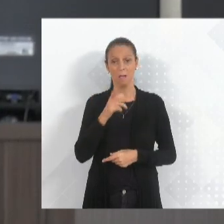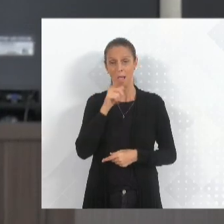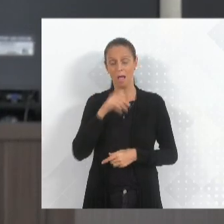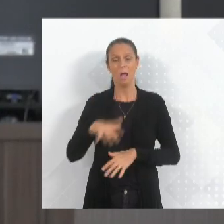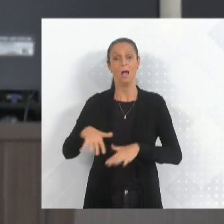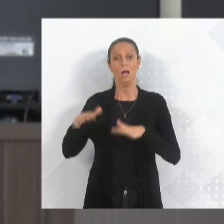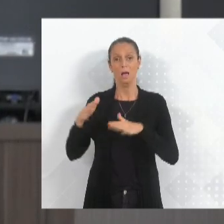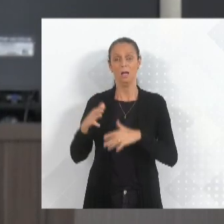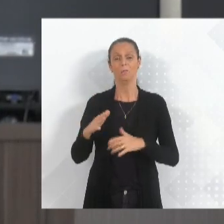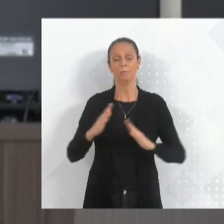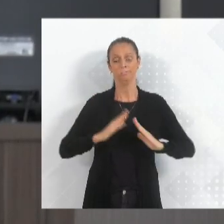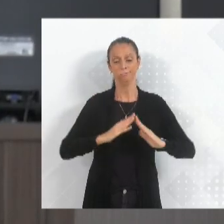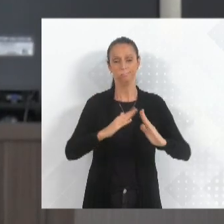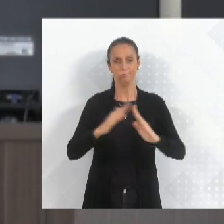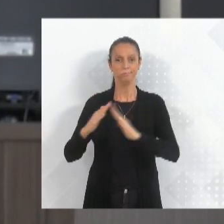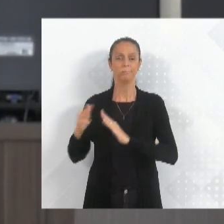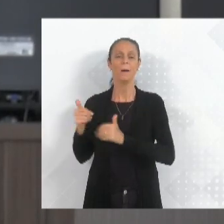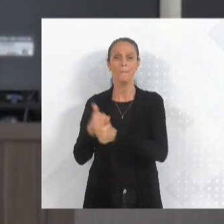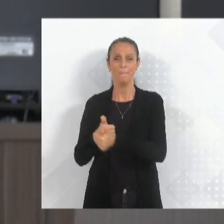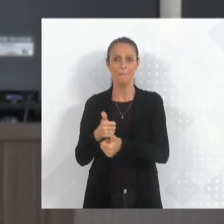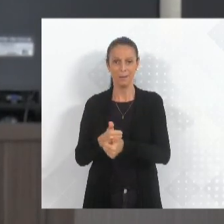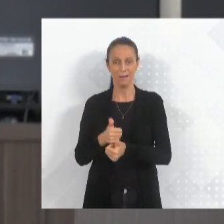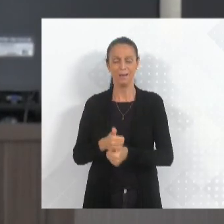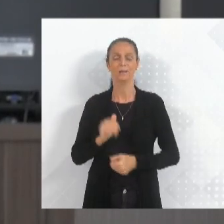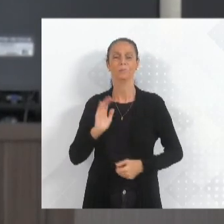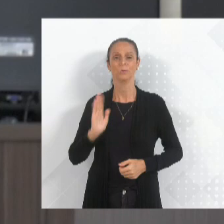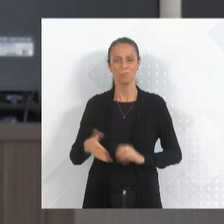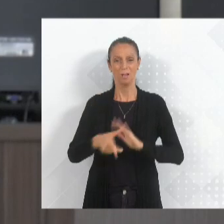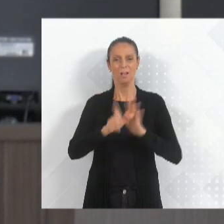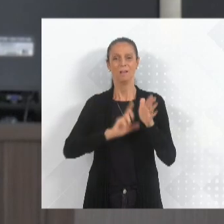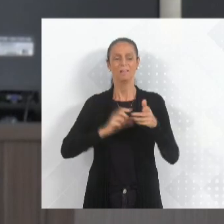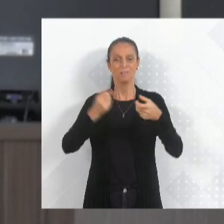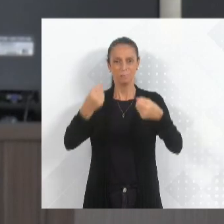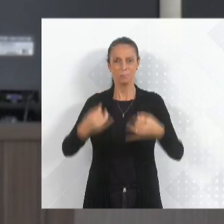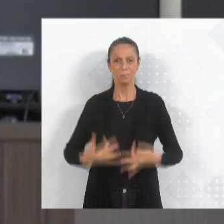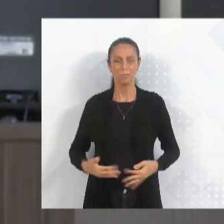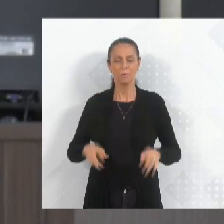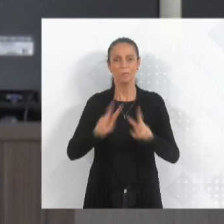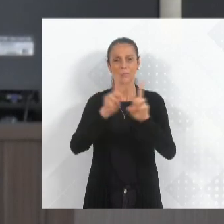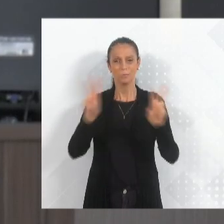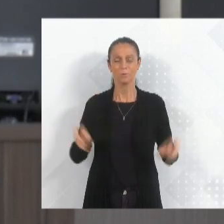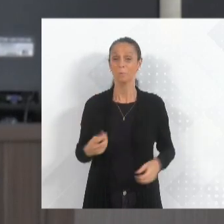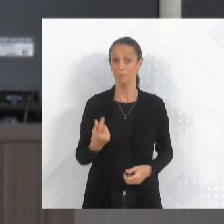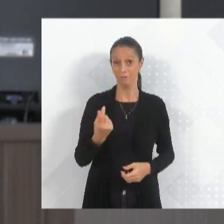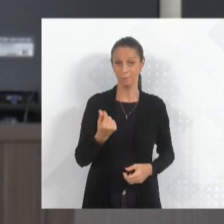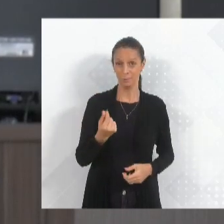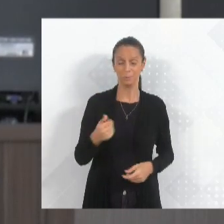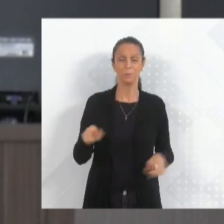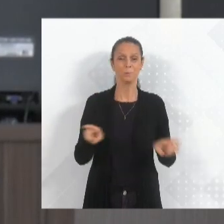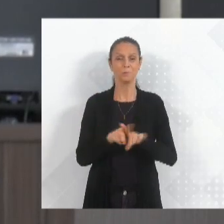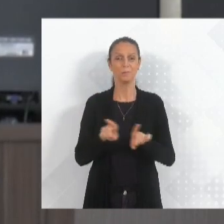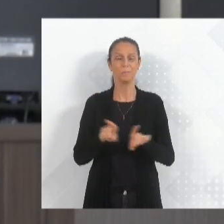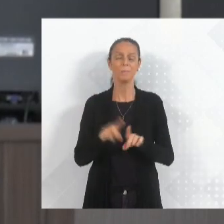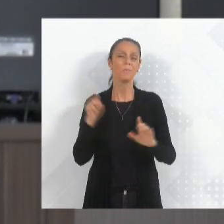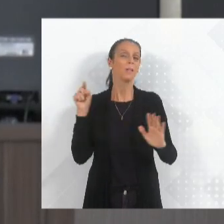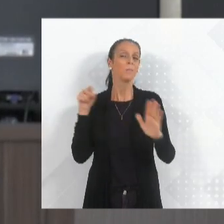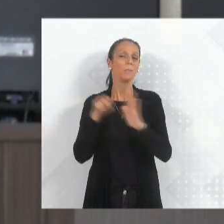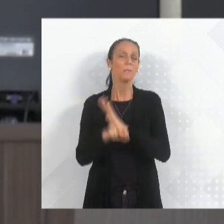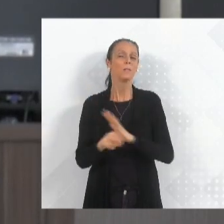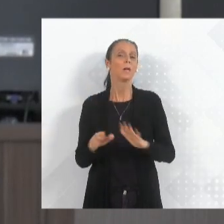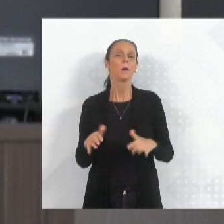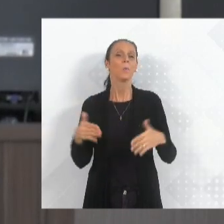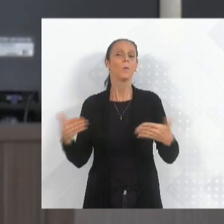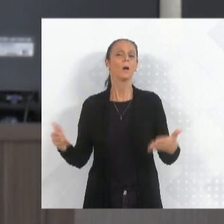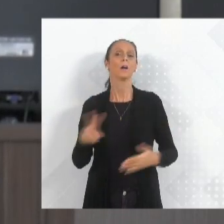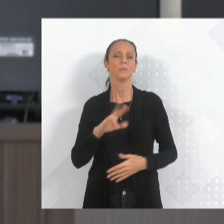região. Então, você já falou ali com relação a alguns valores. A pergunta é, qual a previsão